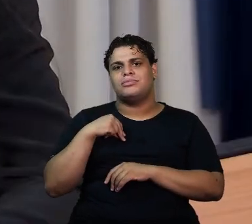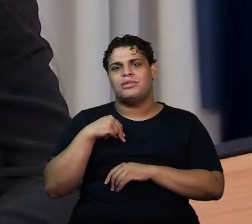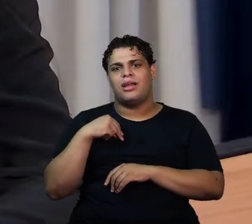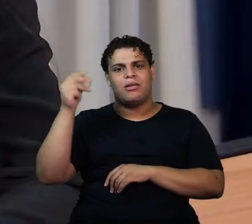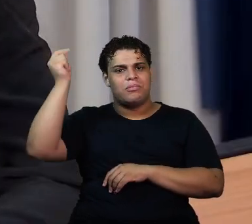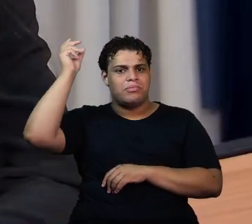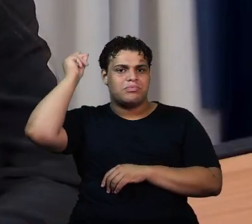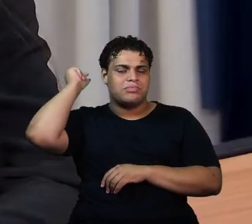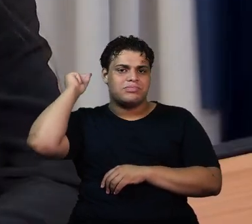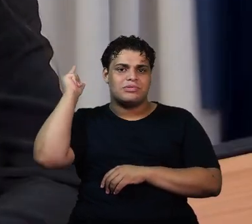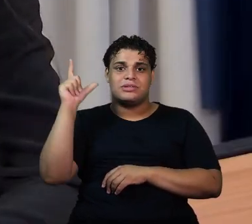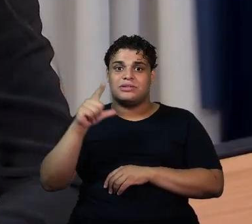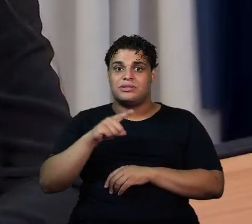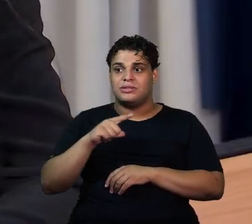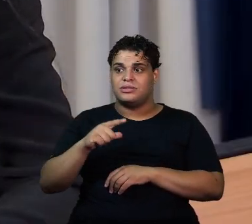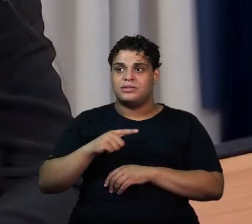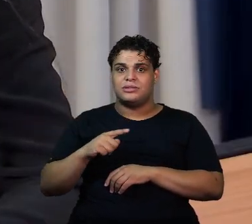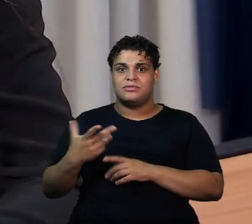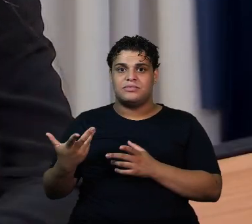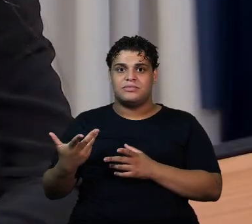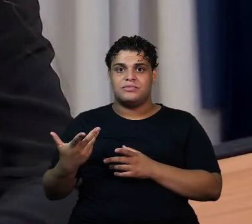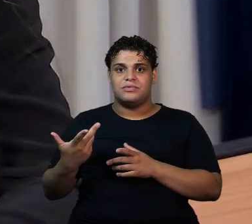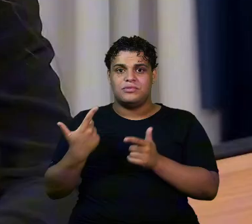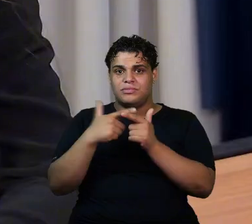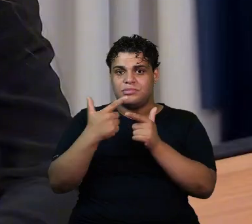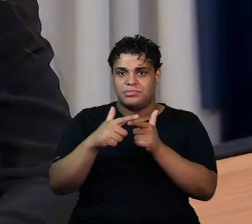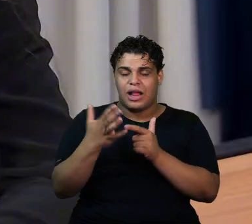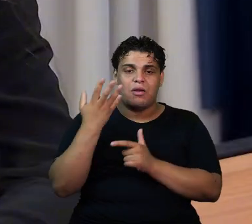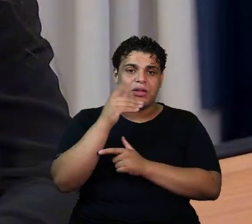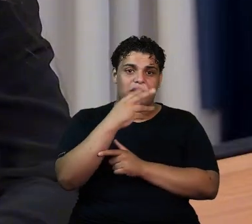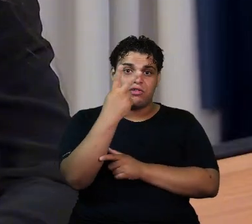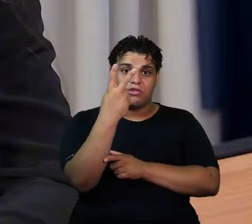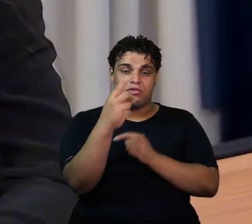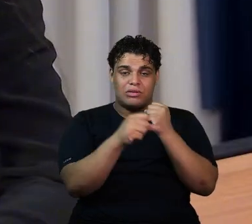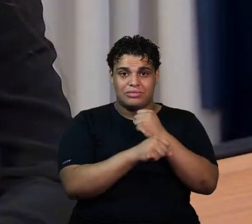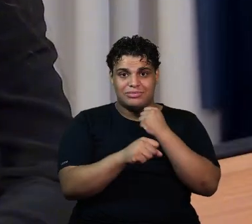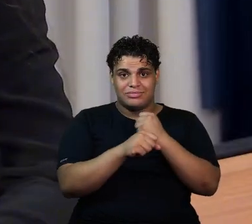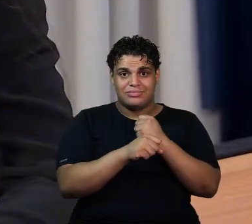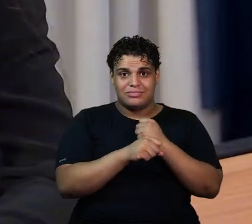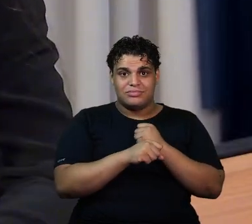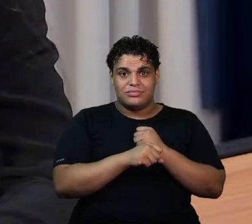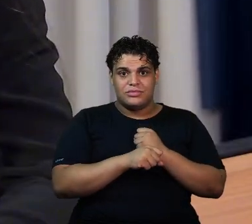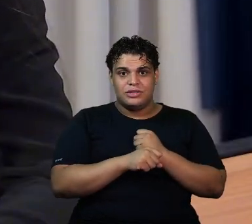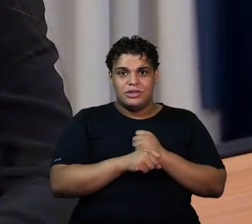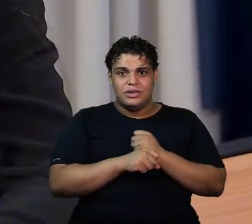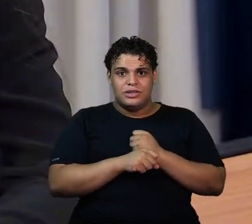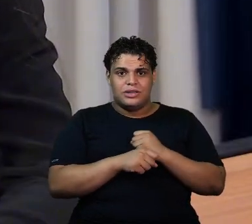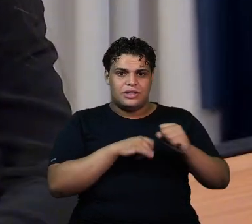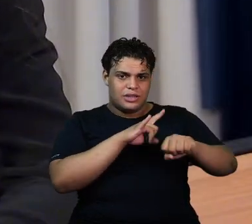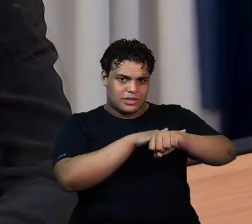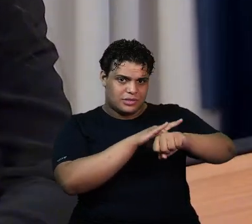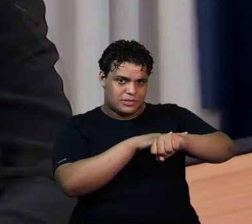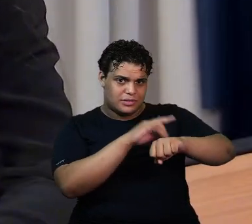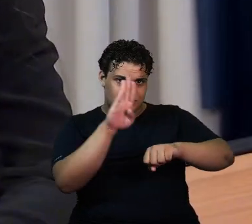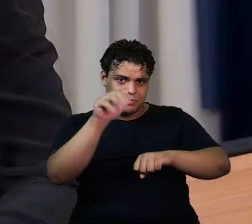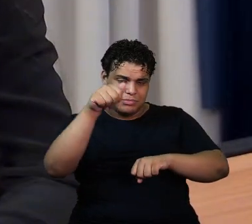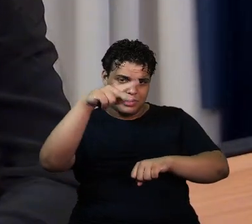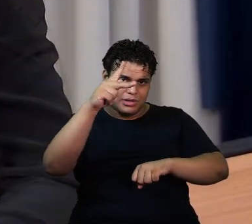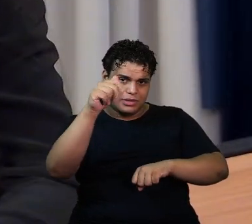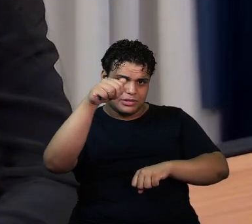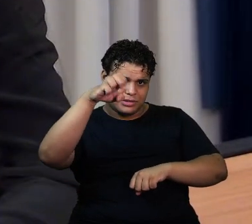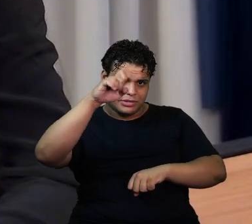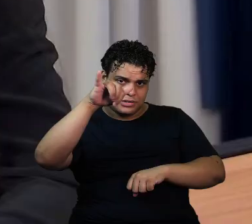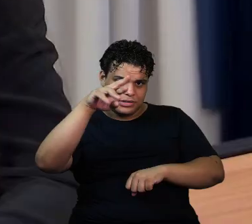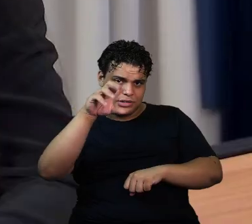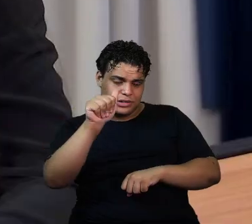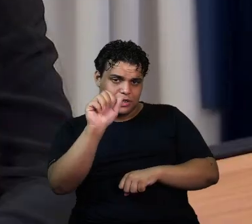região de Araxá teve um acidente com uma criança de 2 anos, ela afogou numa banheira que tinha apenas 2 dedos